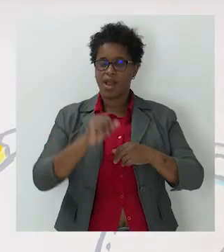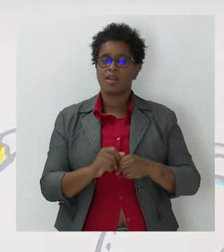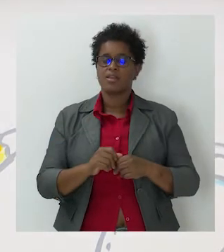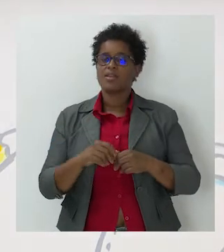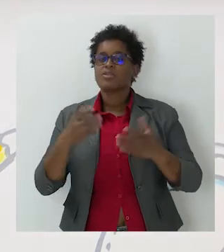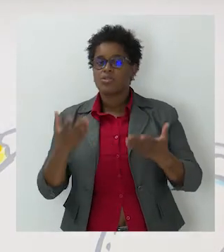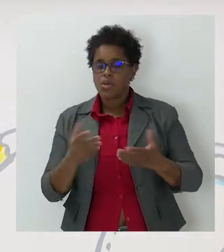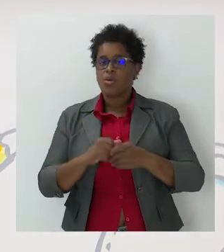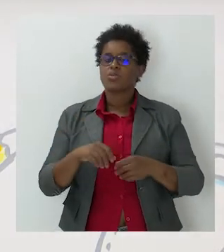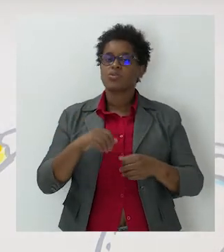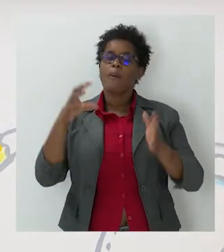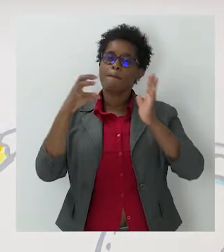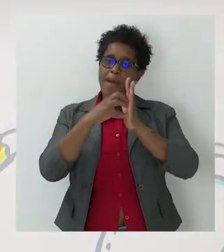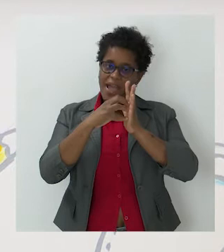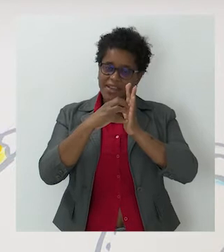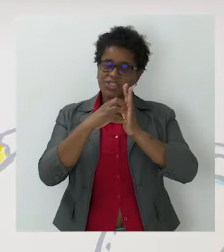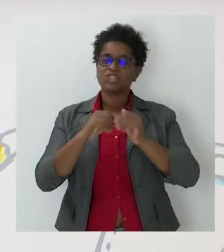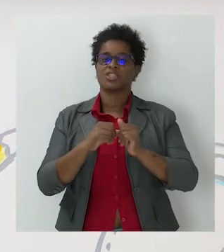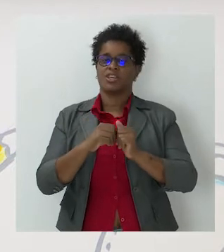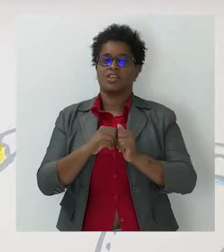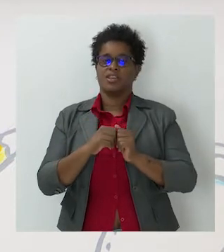são marcas